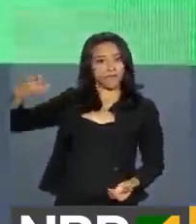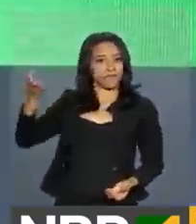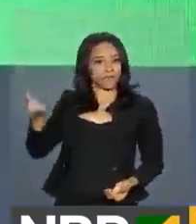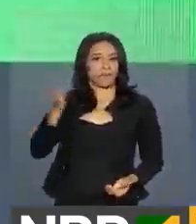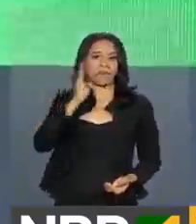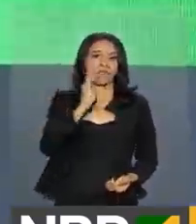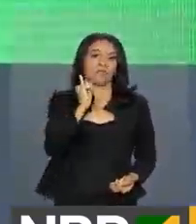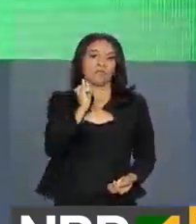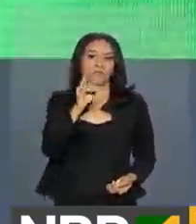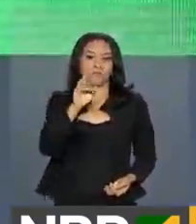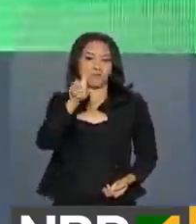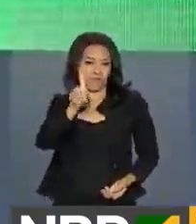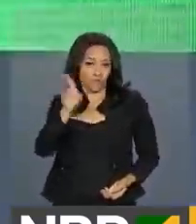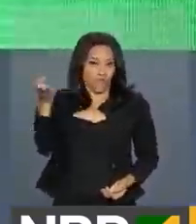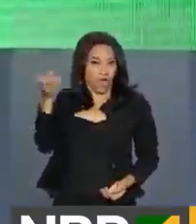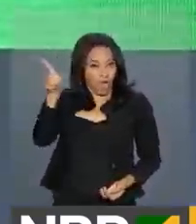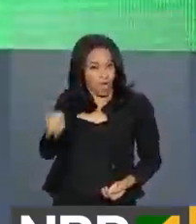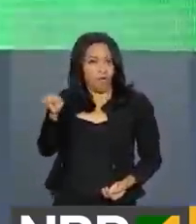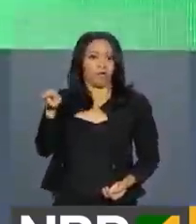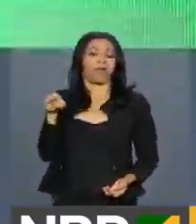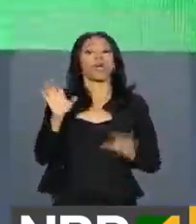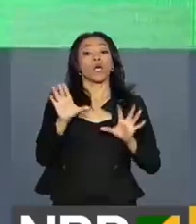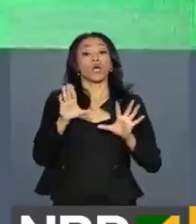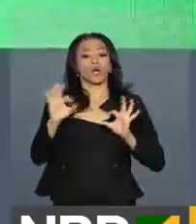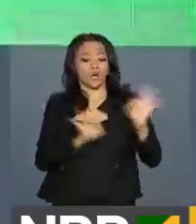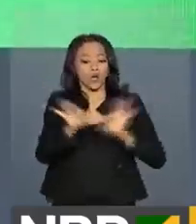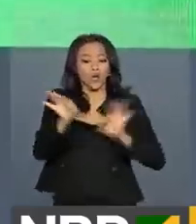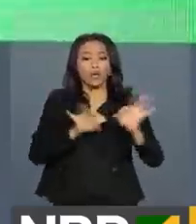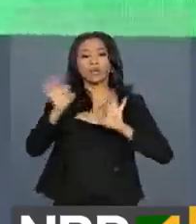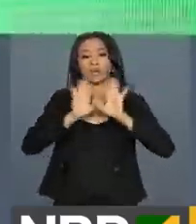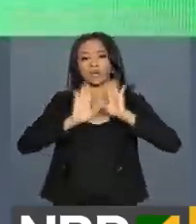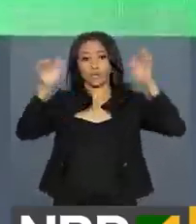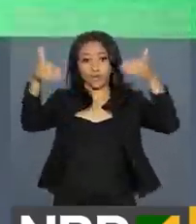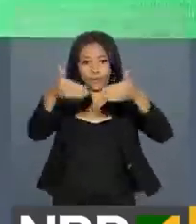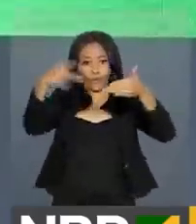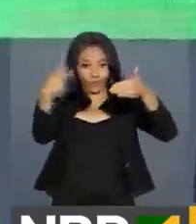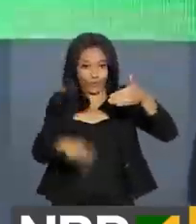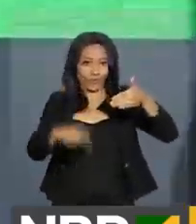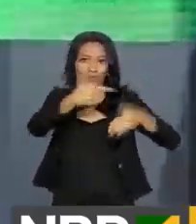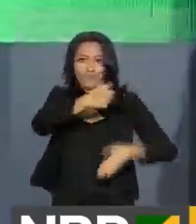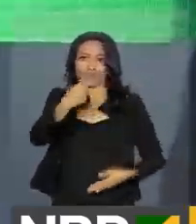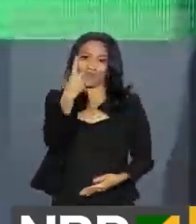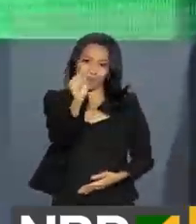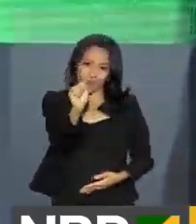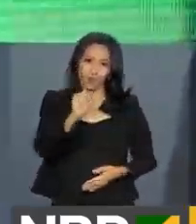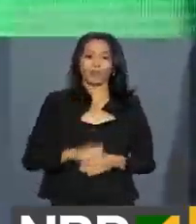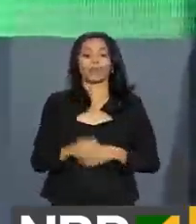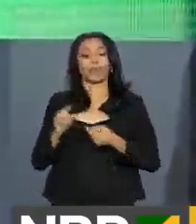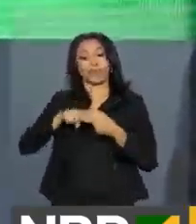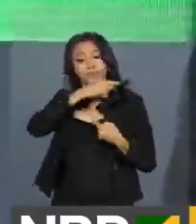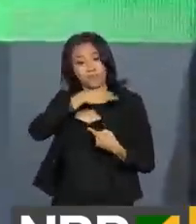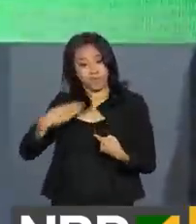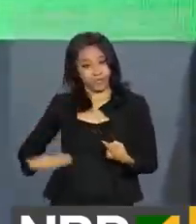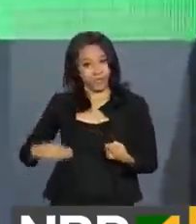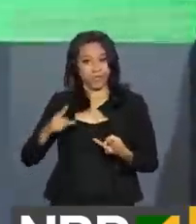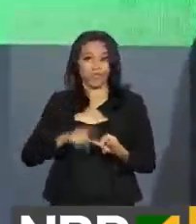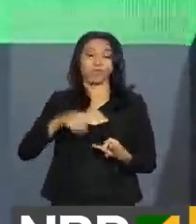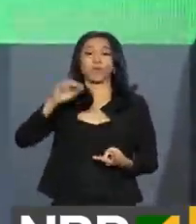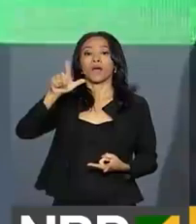que é coorganizador no fórum de investimentos brasil 2018 os eminentes ministros aloysio nunes volte